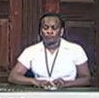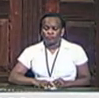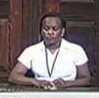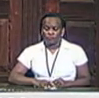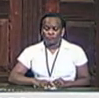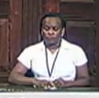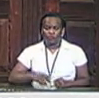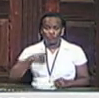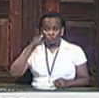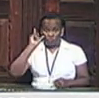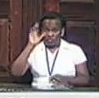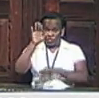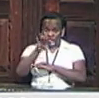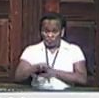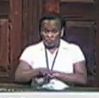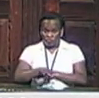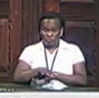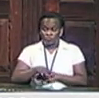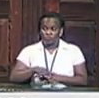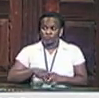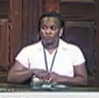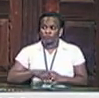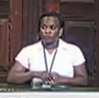Na tarde de ontem,